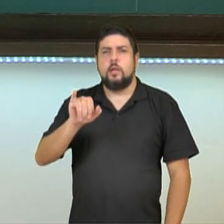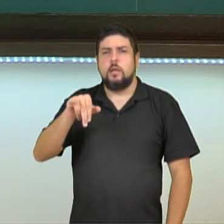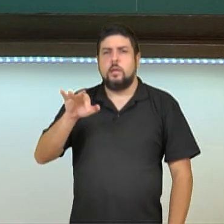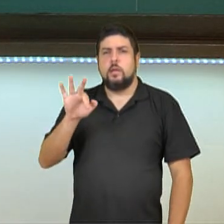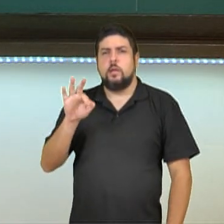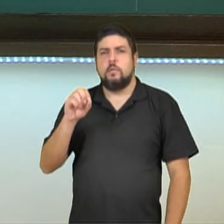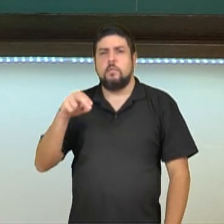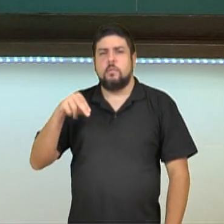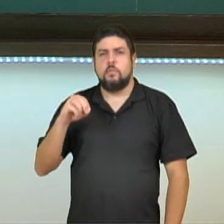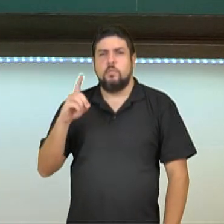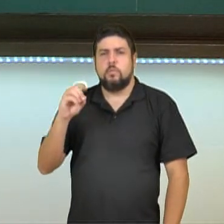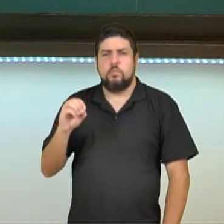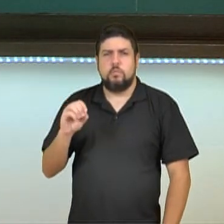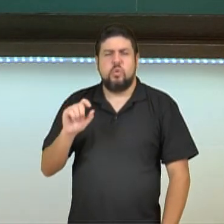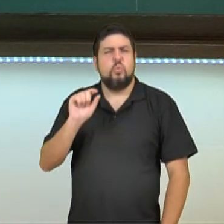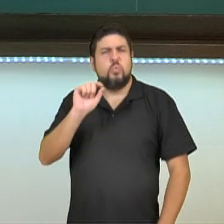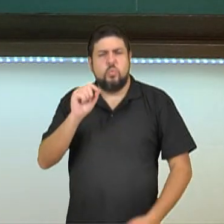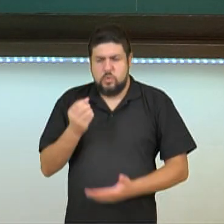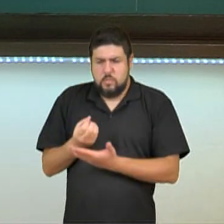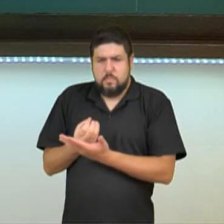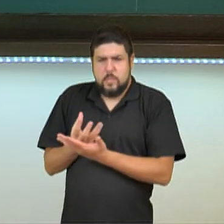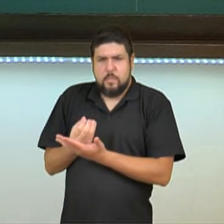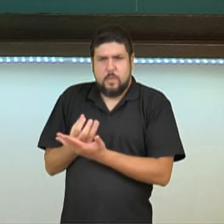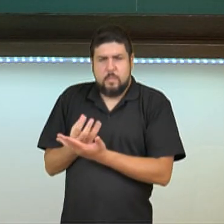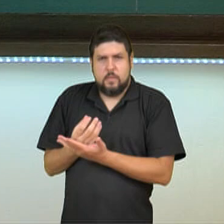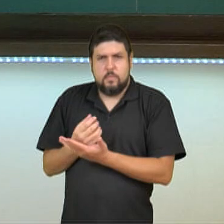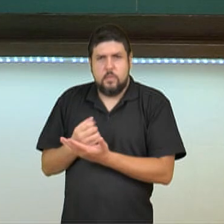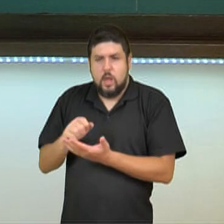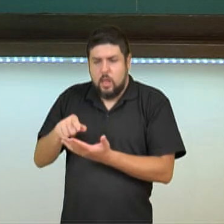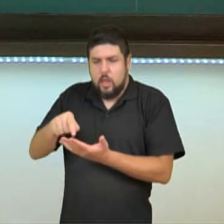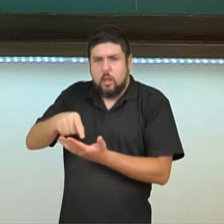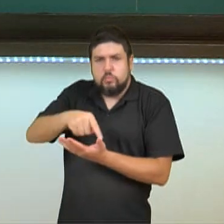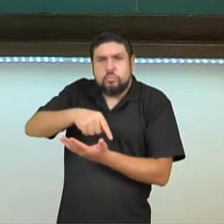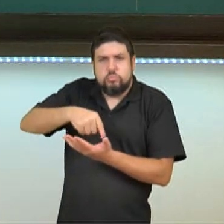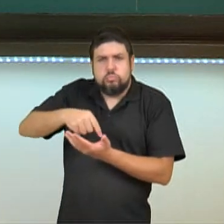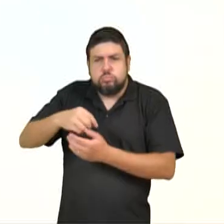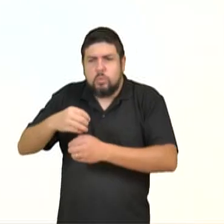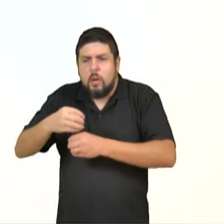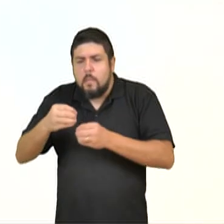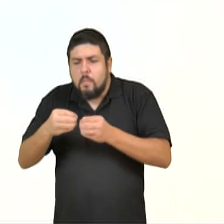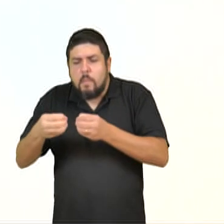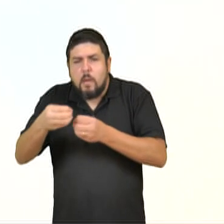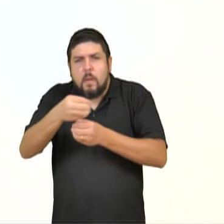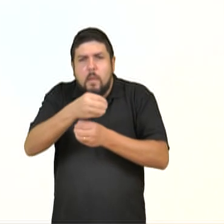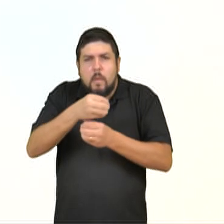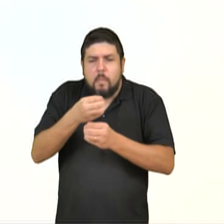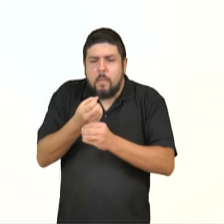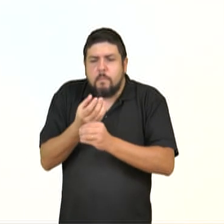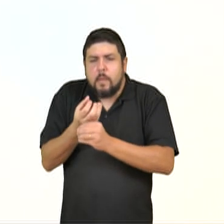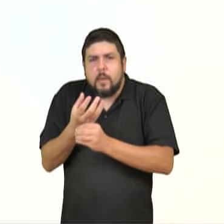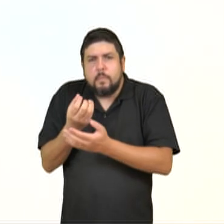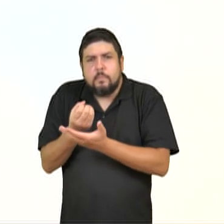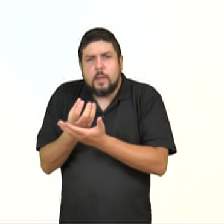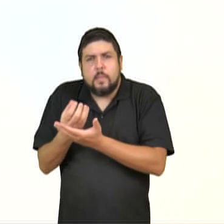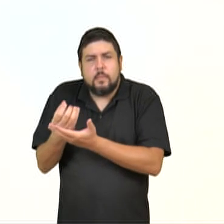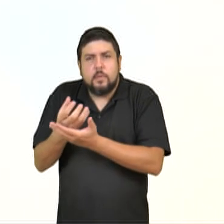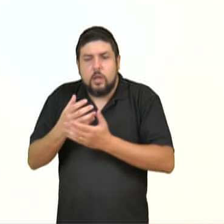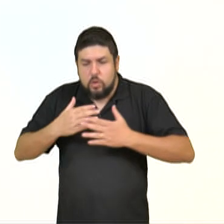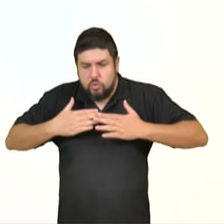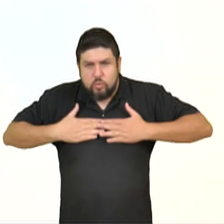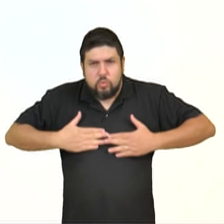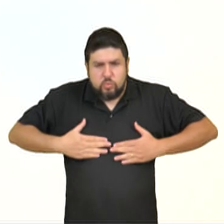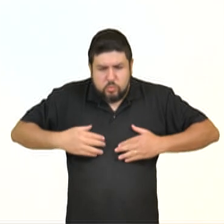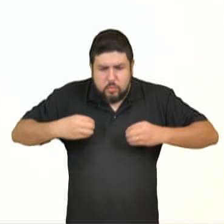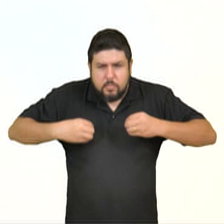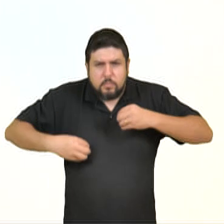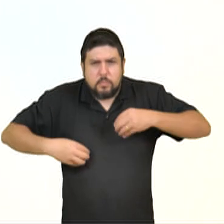esses linfonodos? São estruturas arredondadas, pequenas bolinhas, tá? Distribuídas por várias partes do nosso corpo,